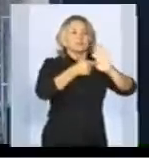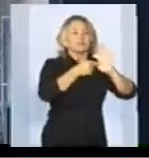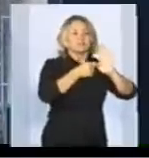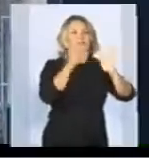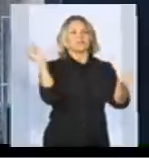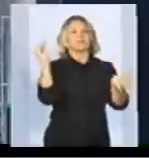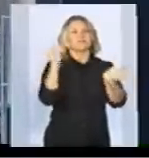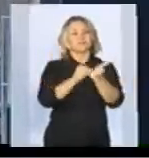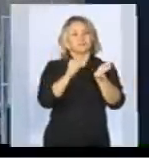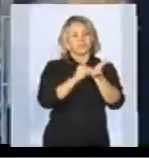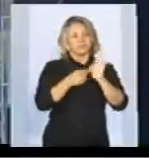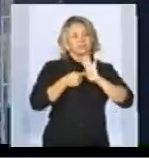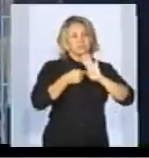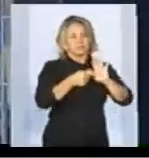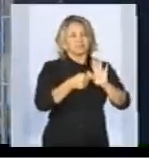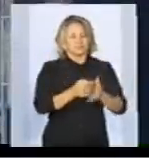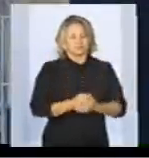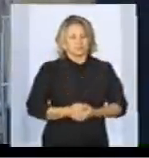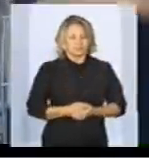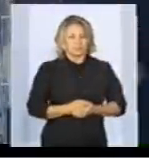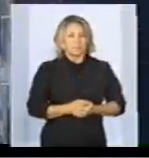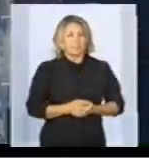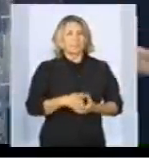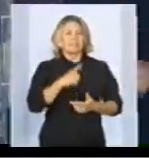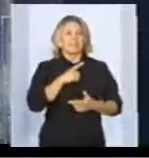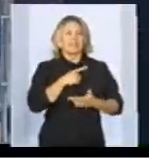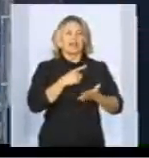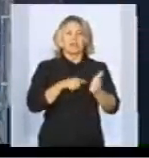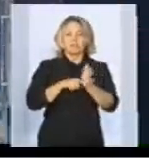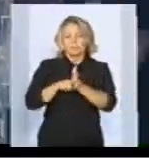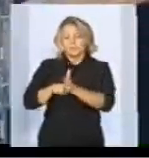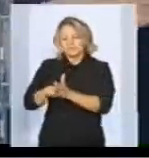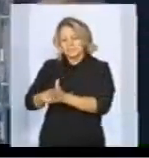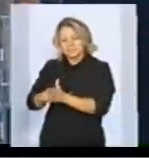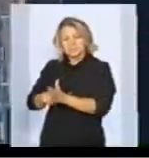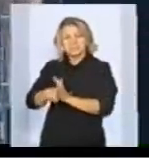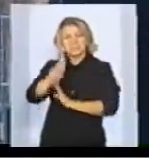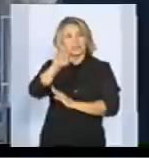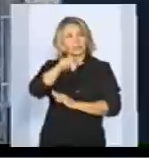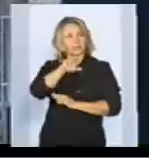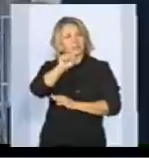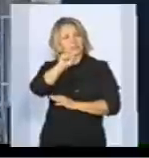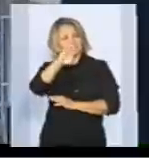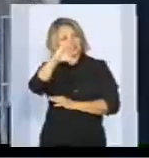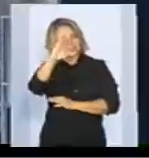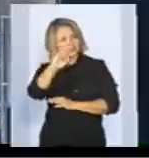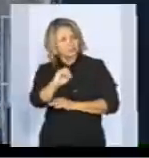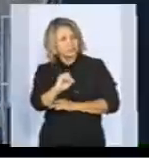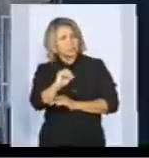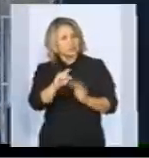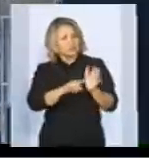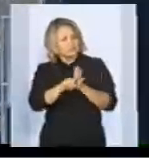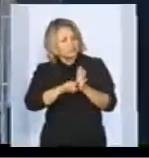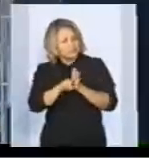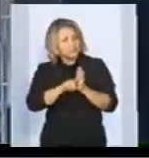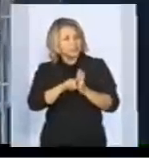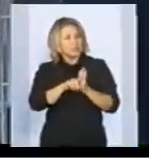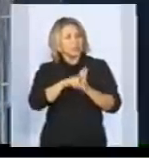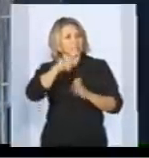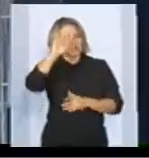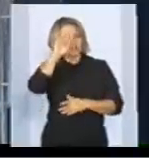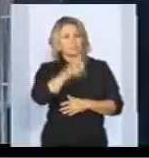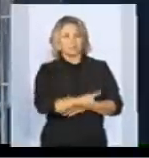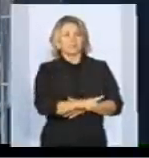exibir relatório da Unesco E aí há vários estudos sérios neste Campo da Unesco é um deles que recomenda a